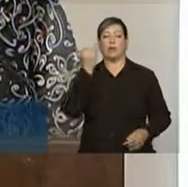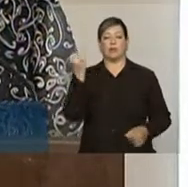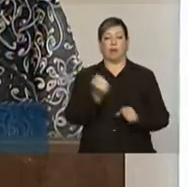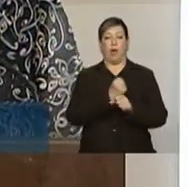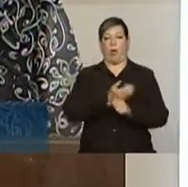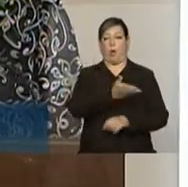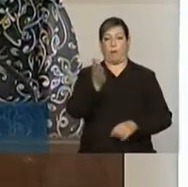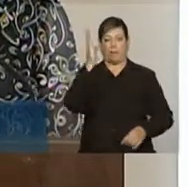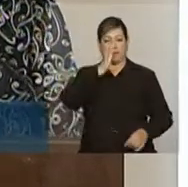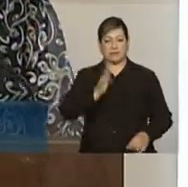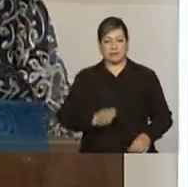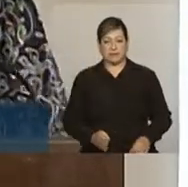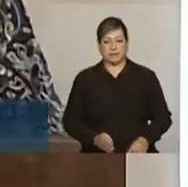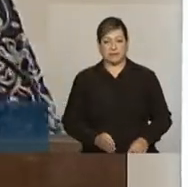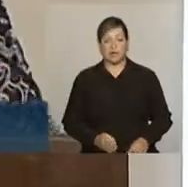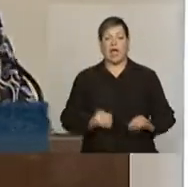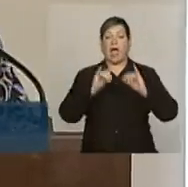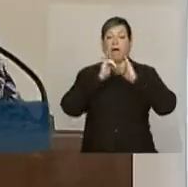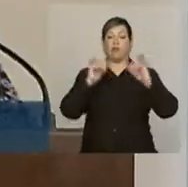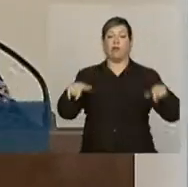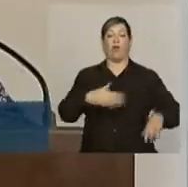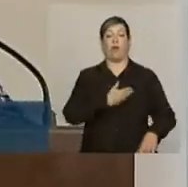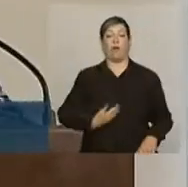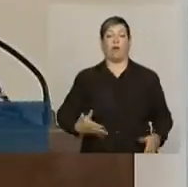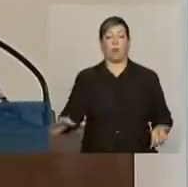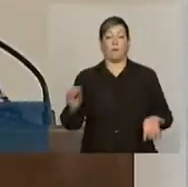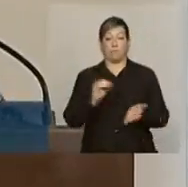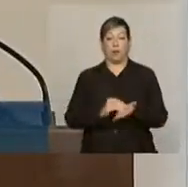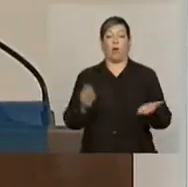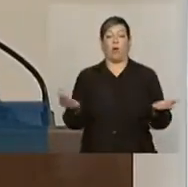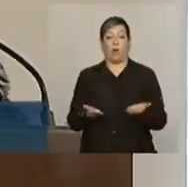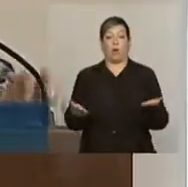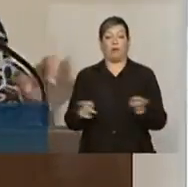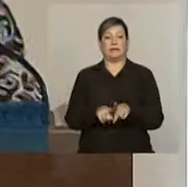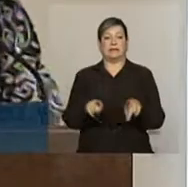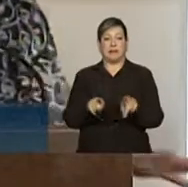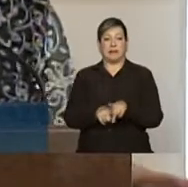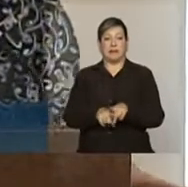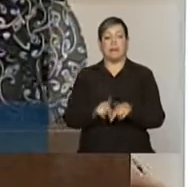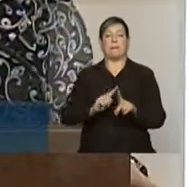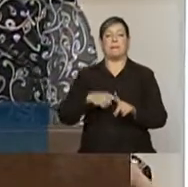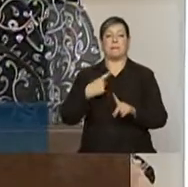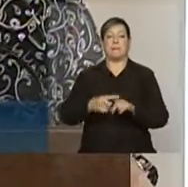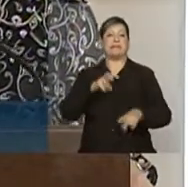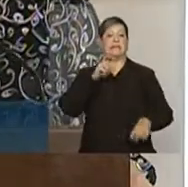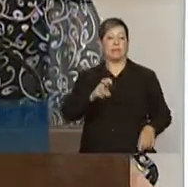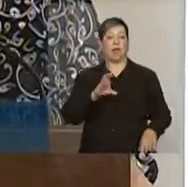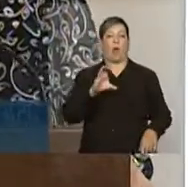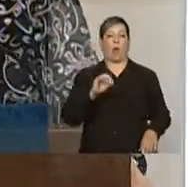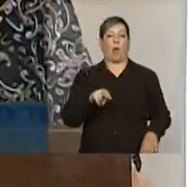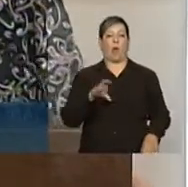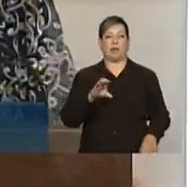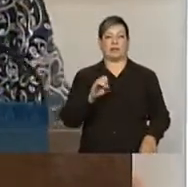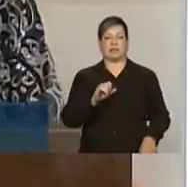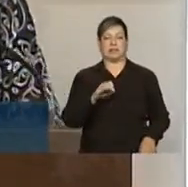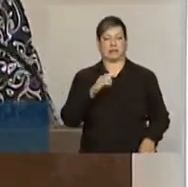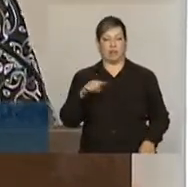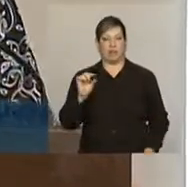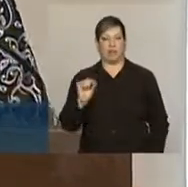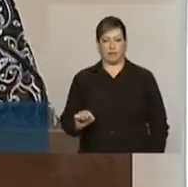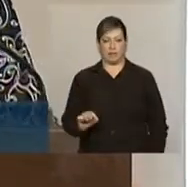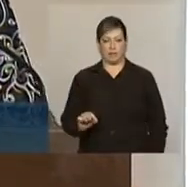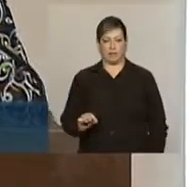para anunciar que o governo coloca hoje também mais 5 concessões. 5